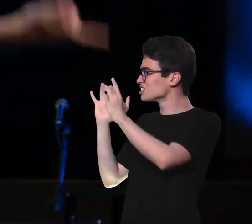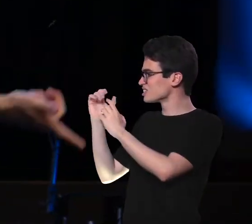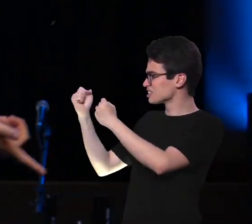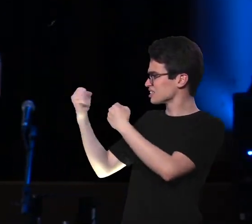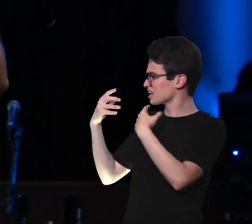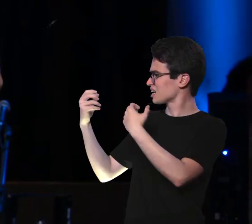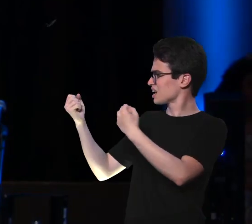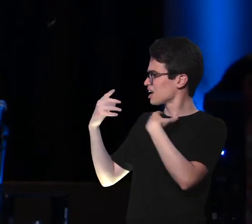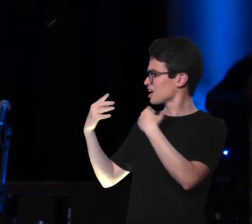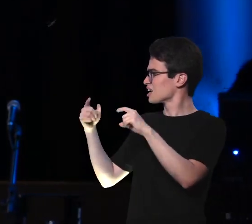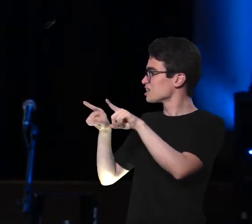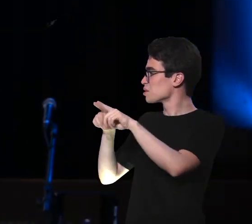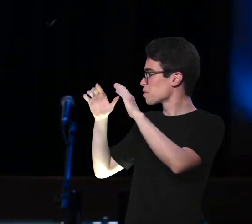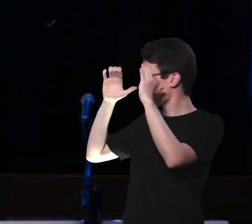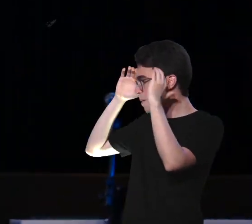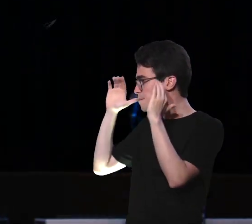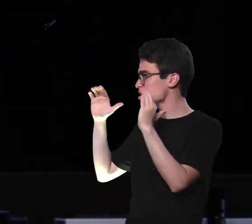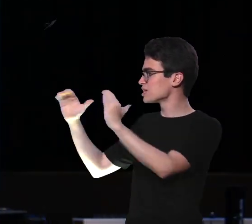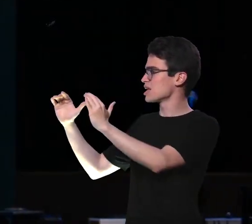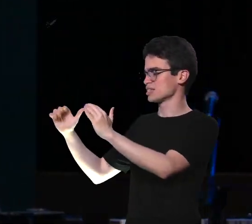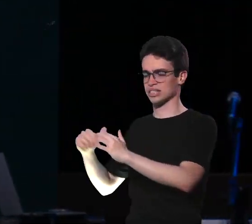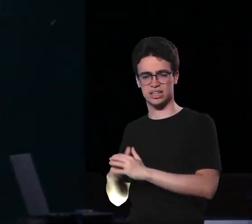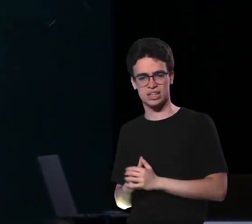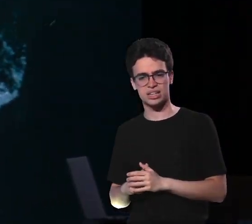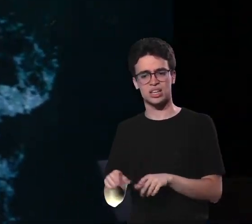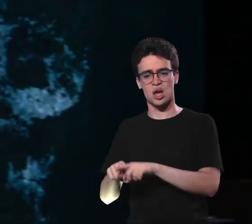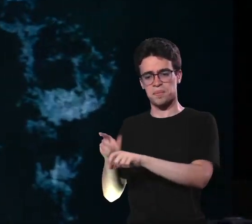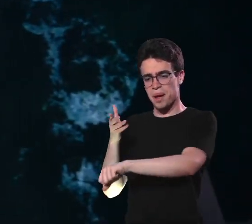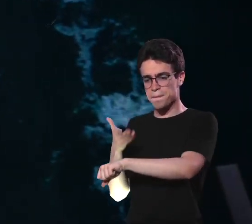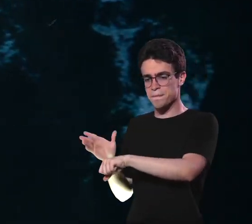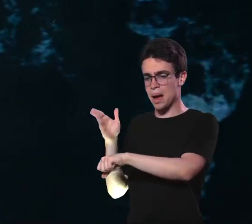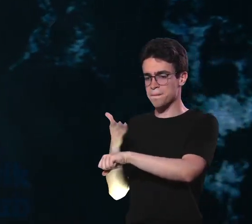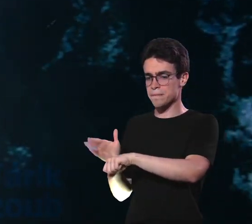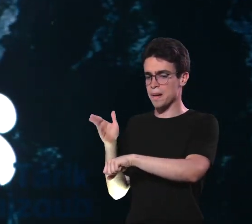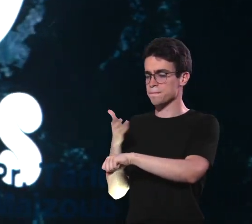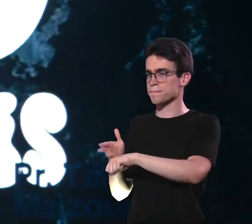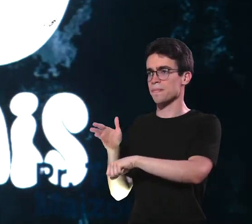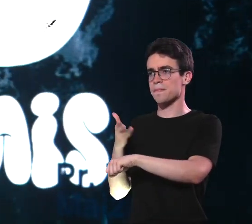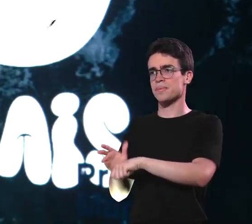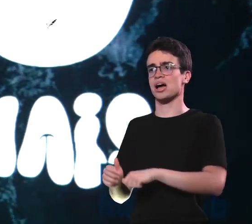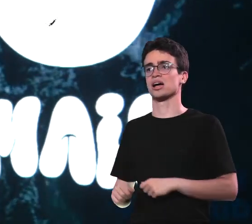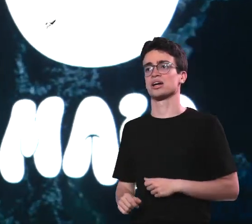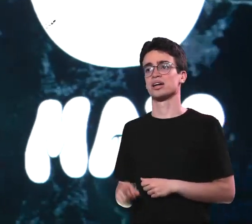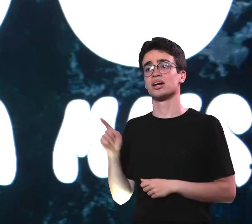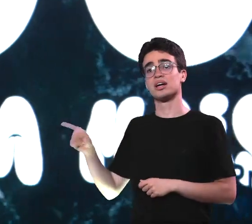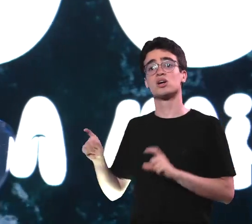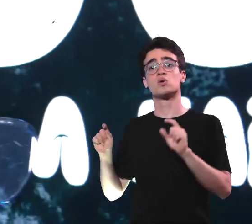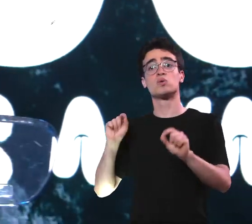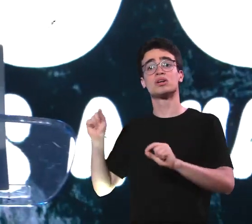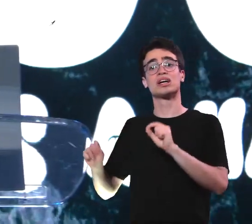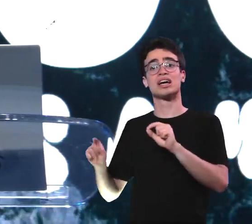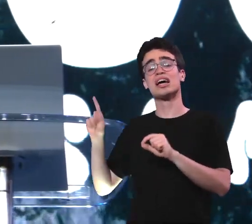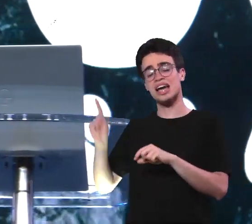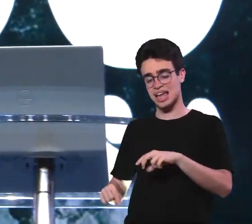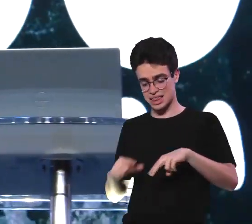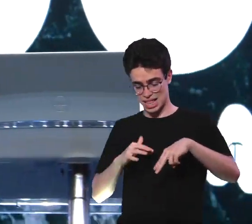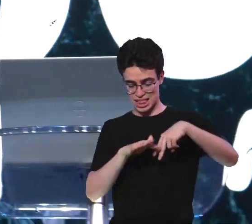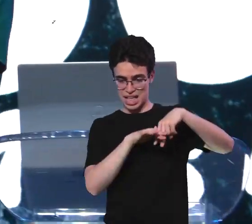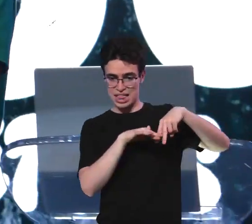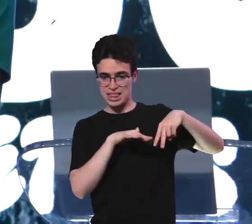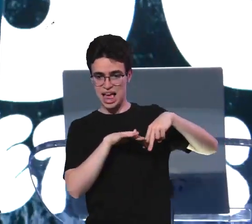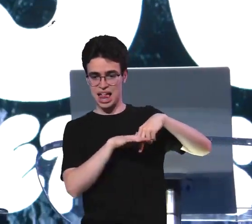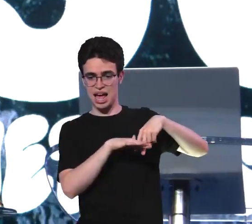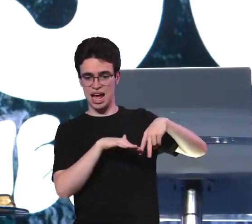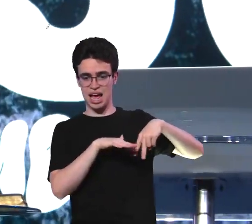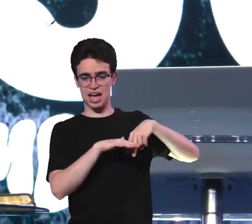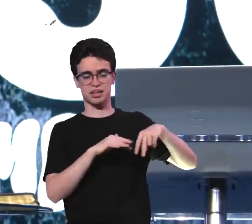Jesus e obedeciam e seguiam Jesus. E praticavam a palavra de Deus. Eles são a água na canela. Mas a